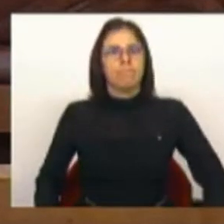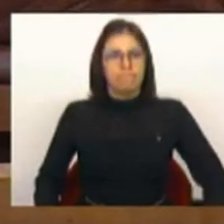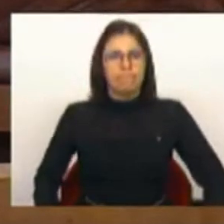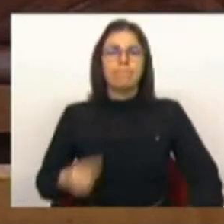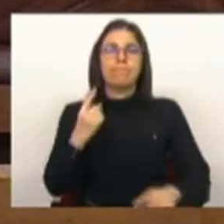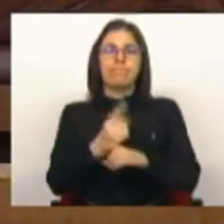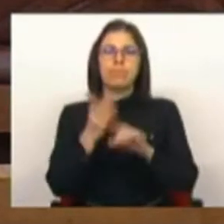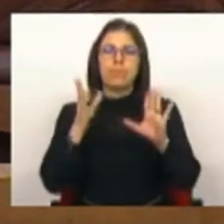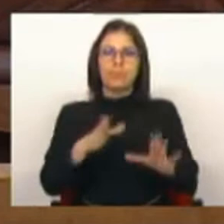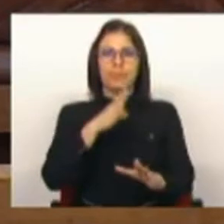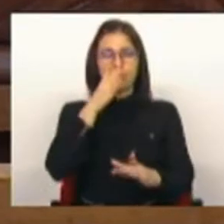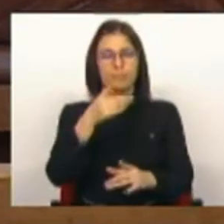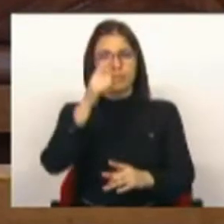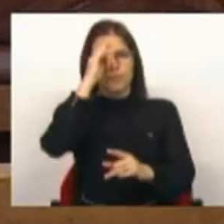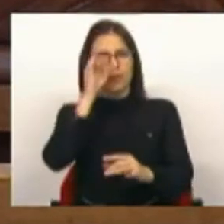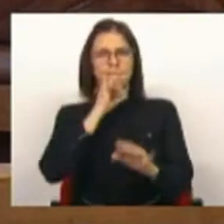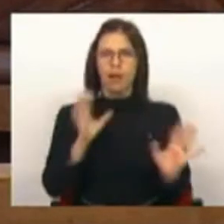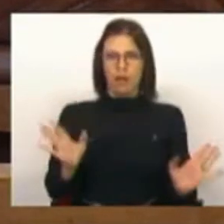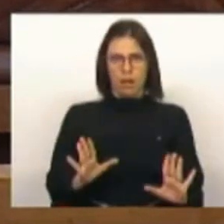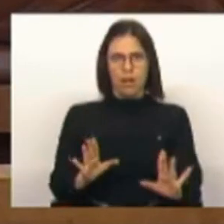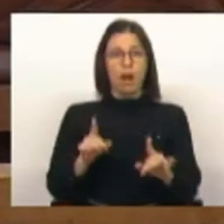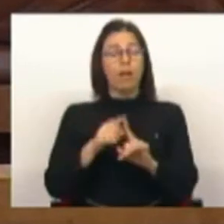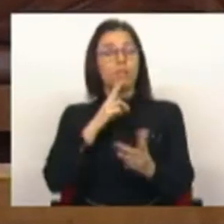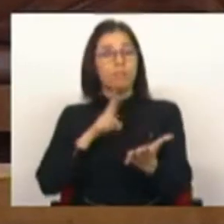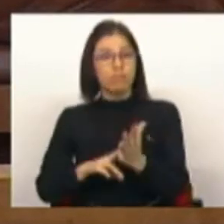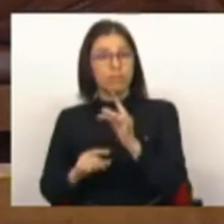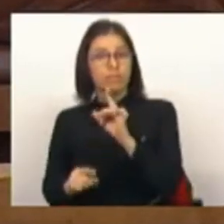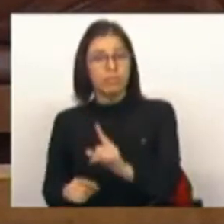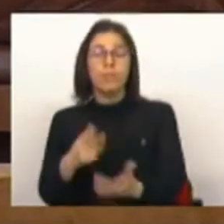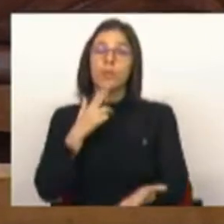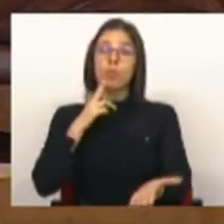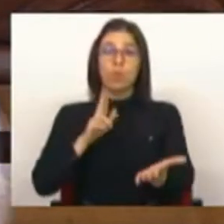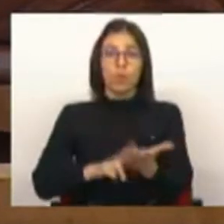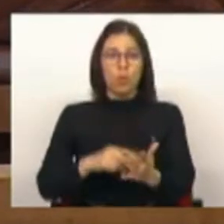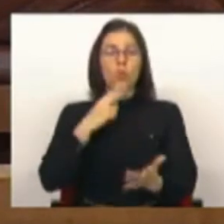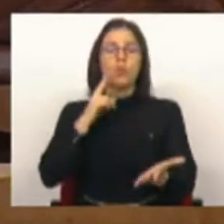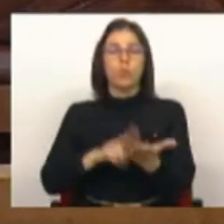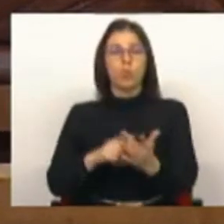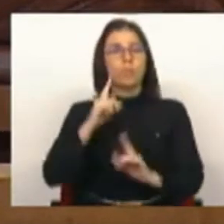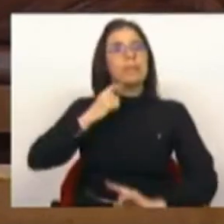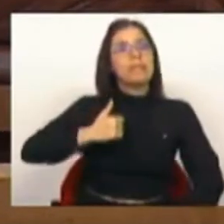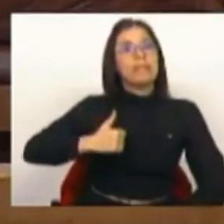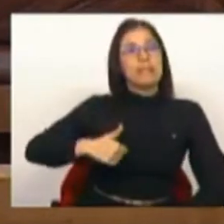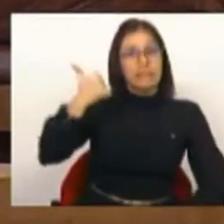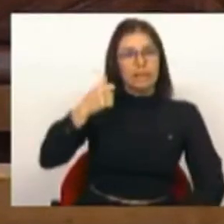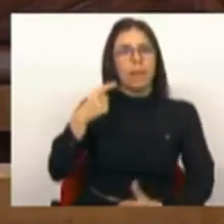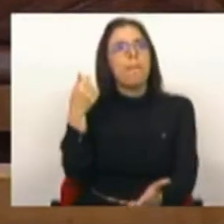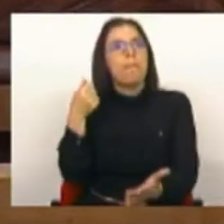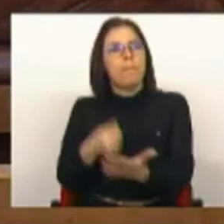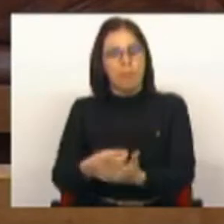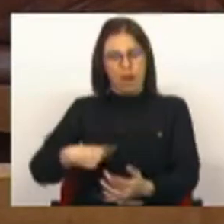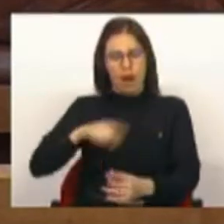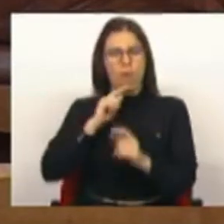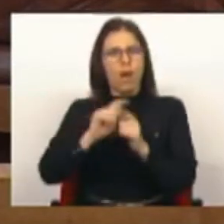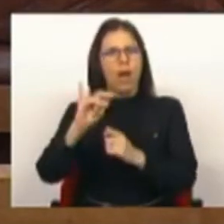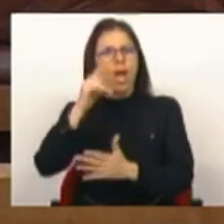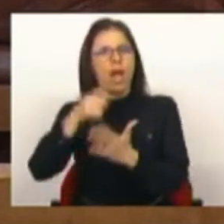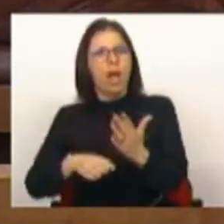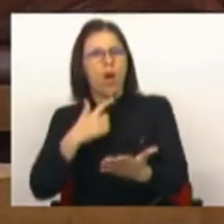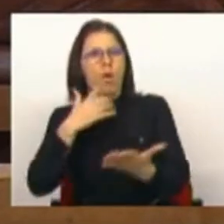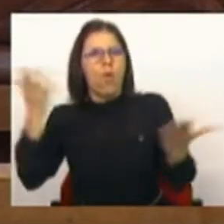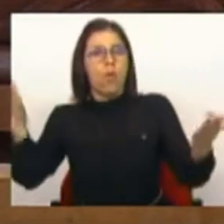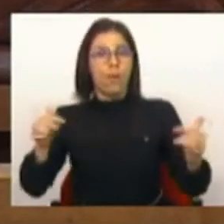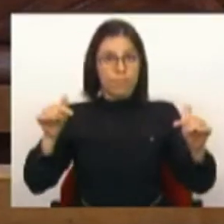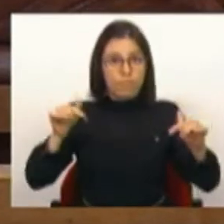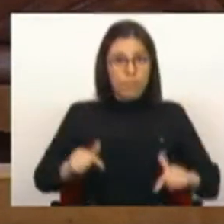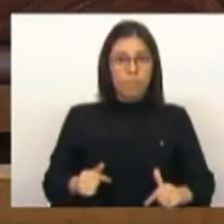também mencionados, sem desrespeito, por serem, na verdade, a razão e uma das razões principais de pagarmos tantos impostos.